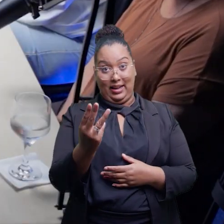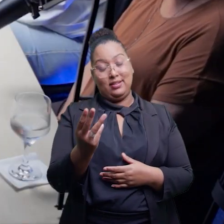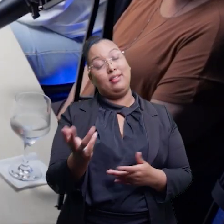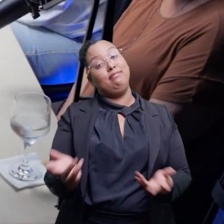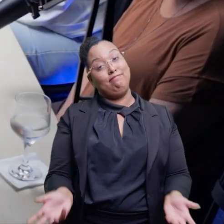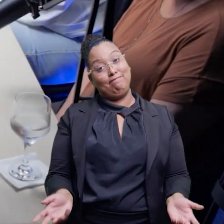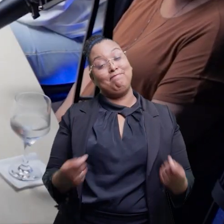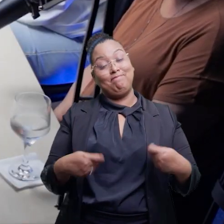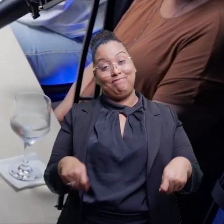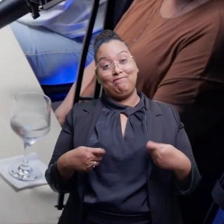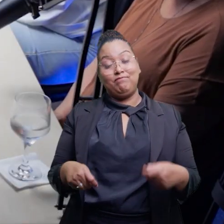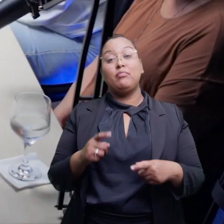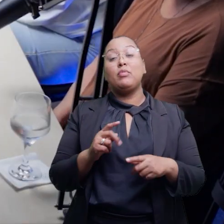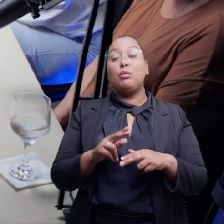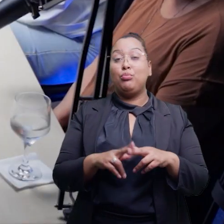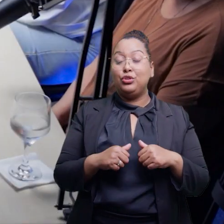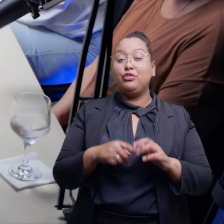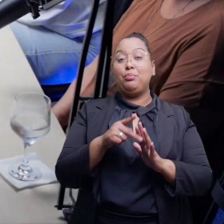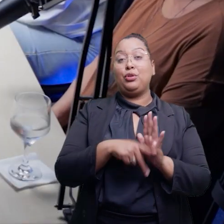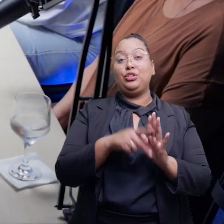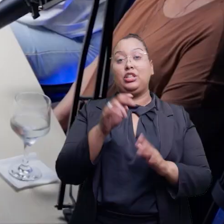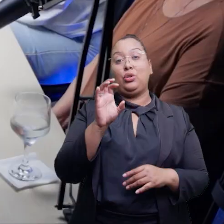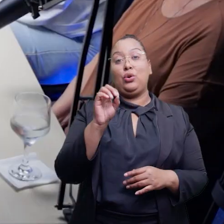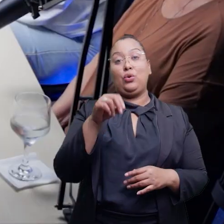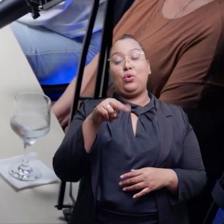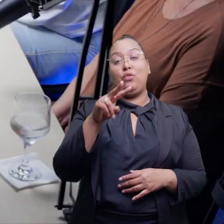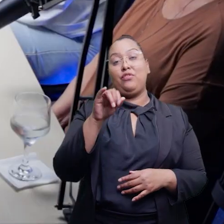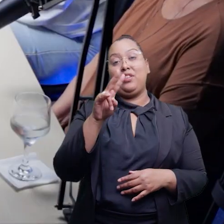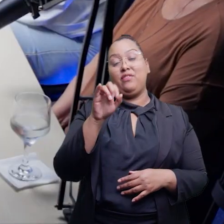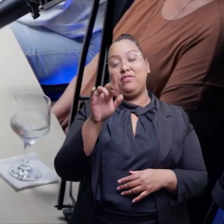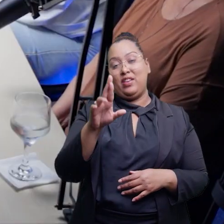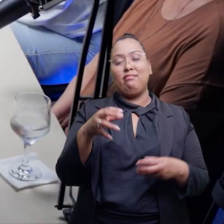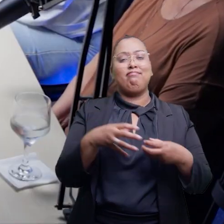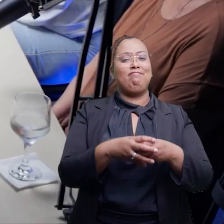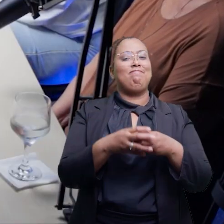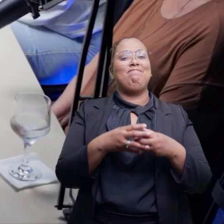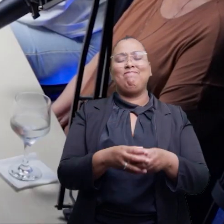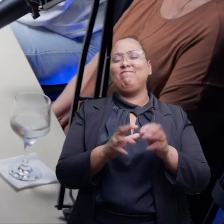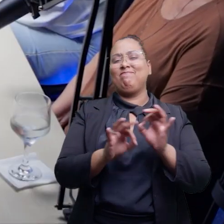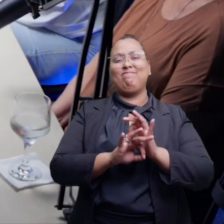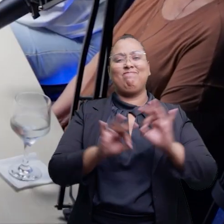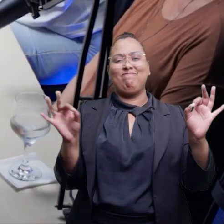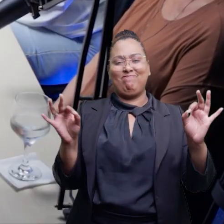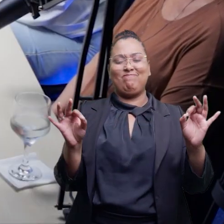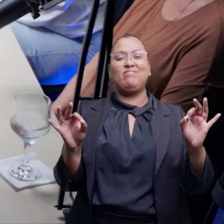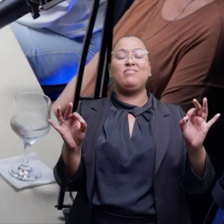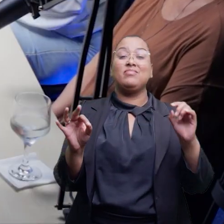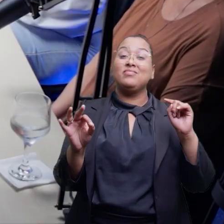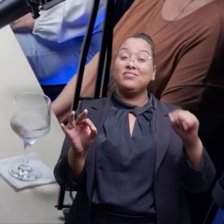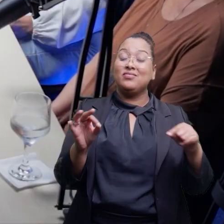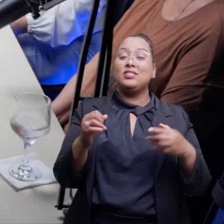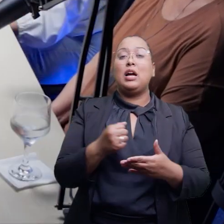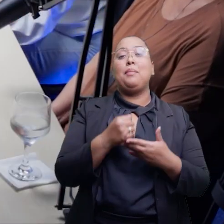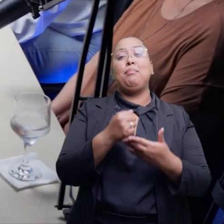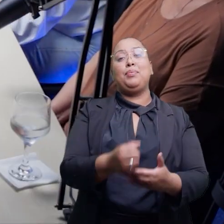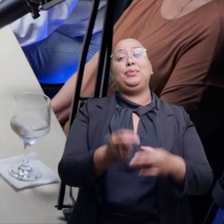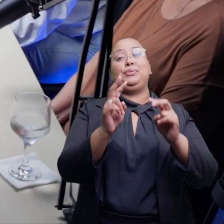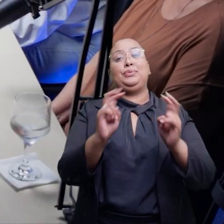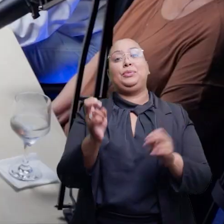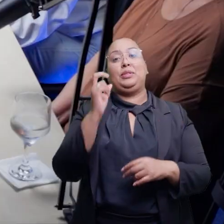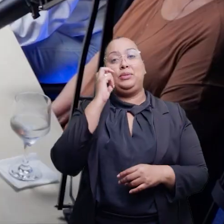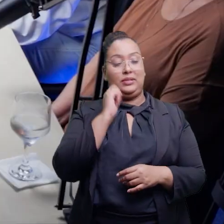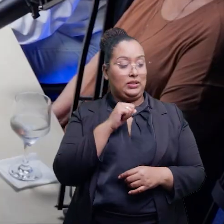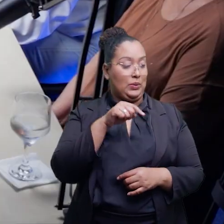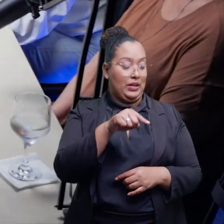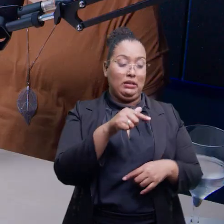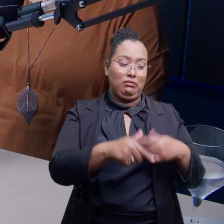queria puxar novamente aqui a história do Conviver, porque o Conviver é muito mais, né, do que até esse apoio à